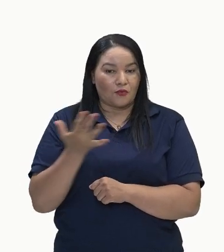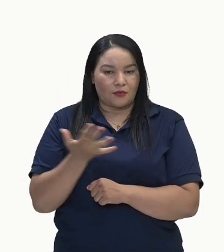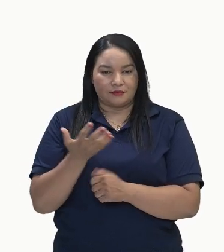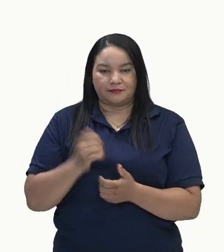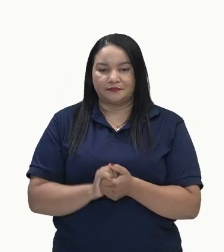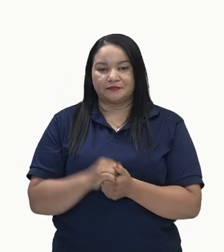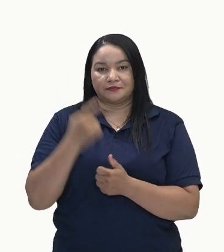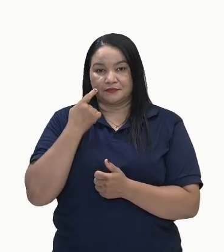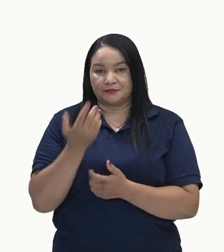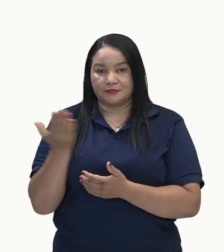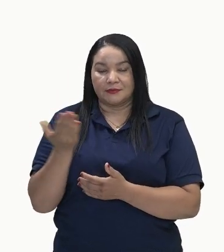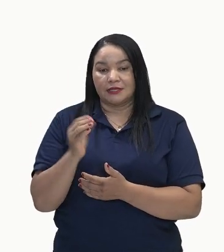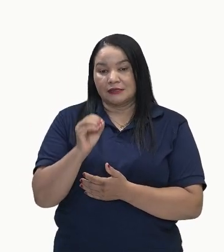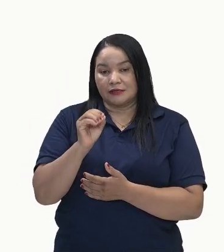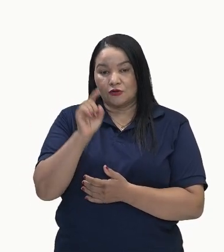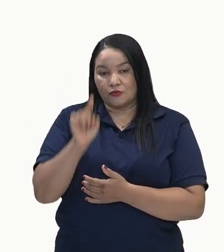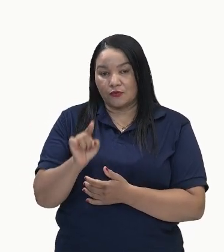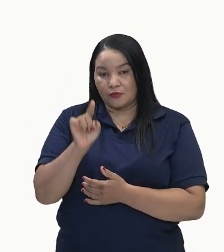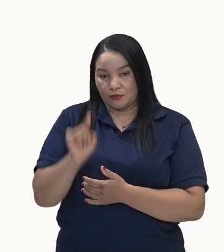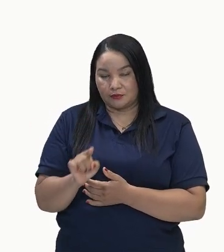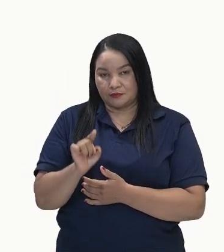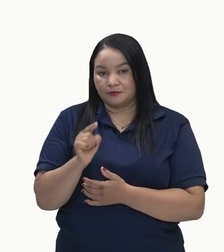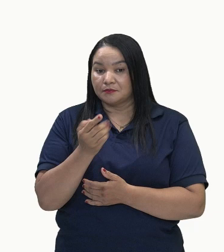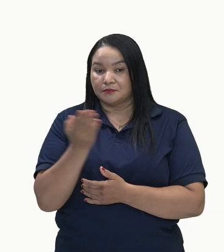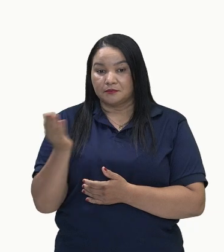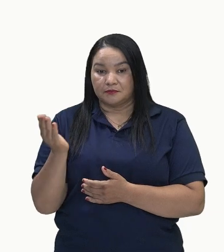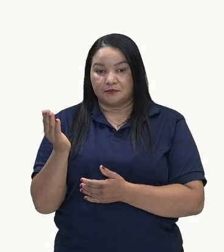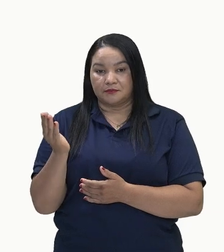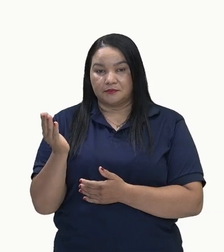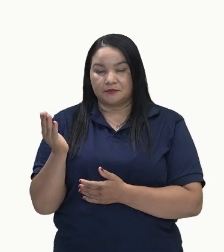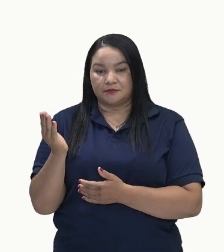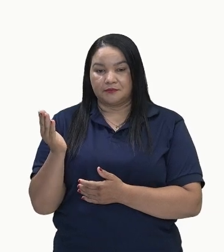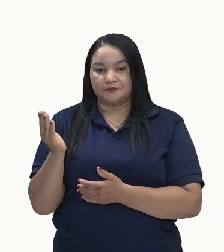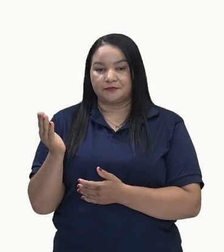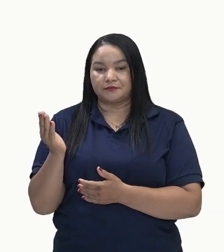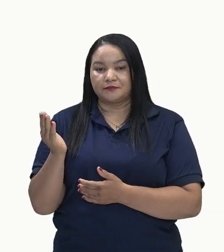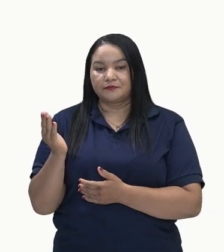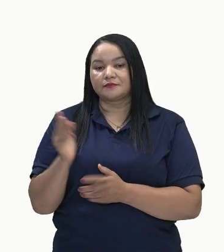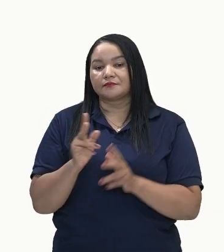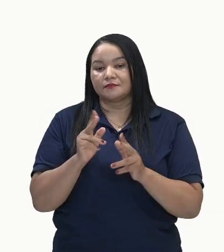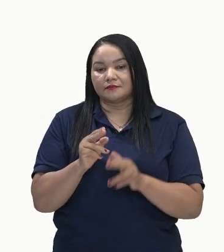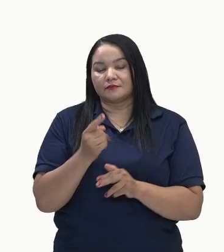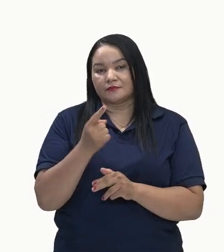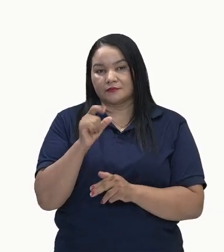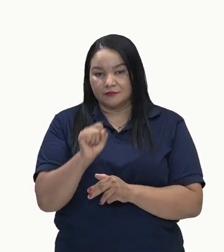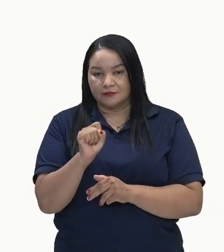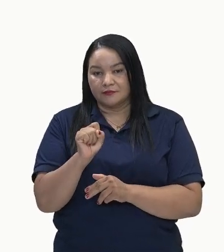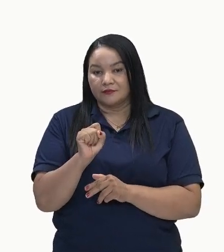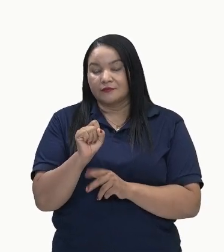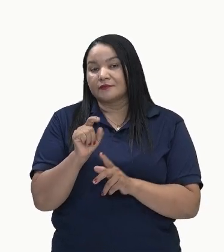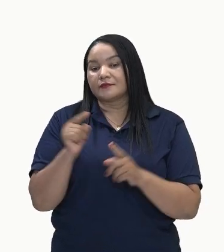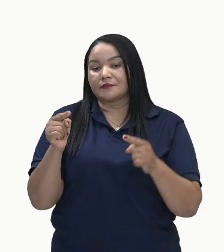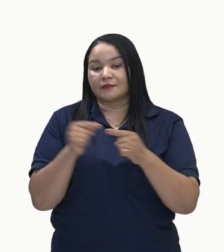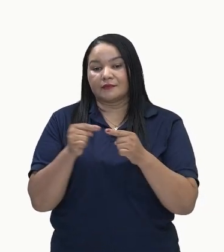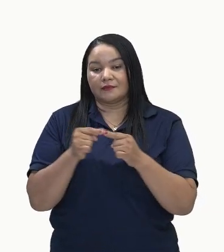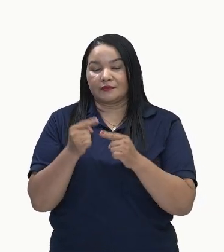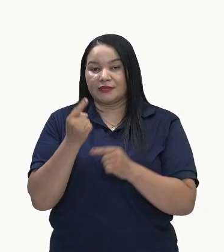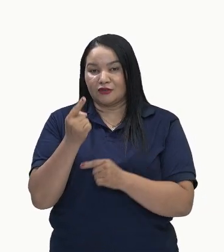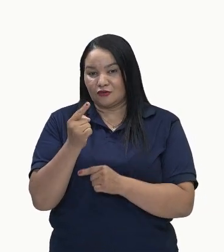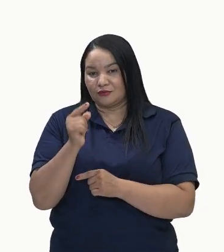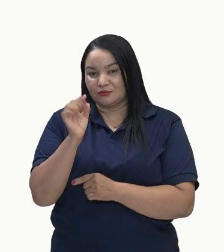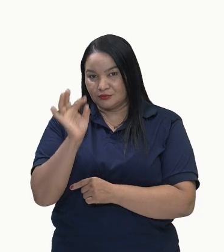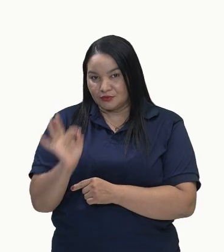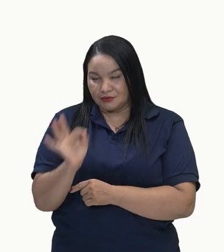zero com esse com esse, sobrou 18 por 1. Isso aqui é igual a 18, que equivale a 1%.